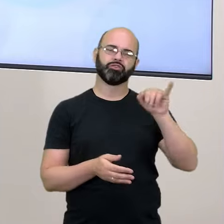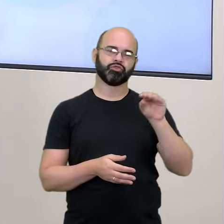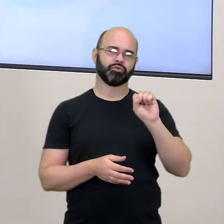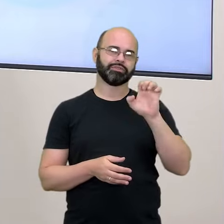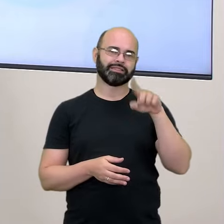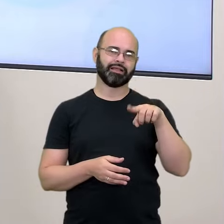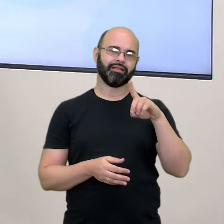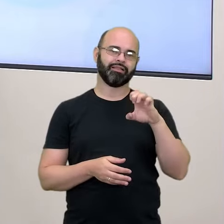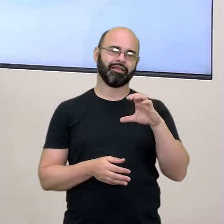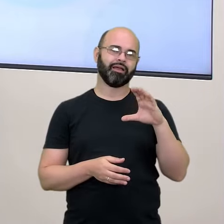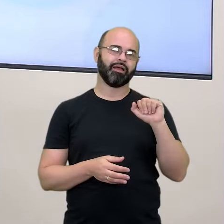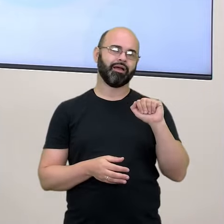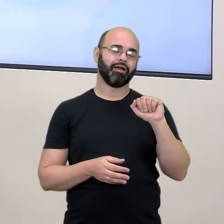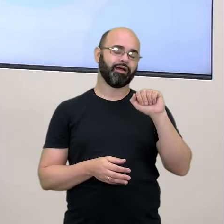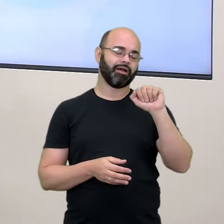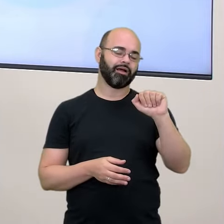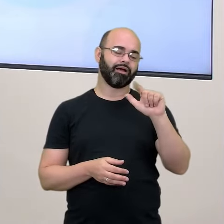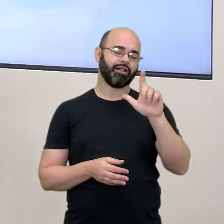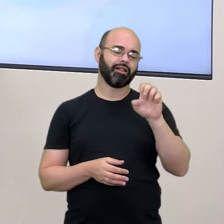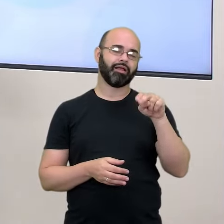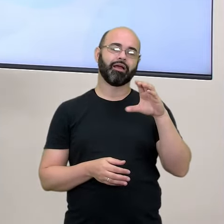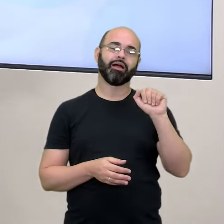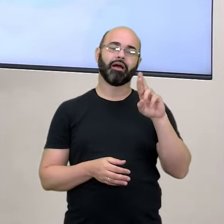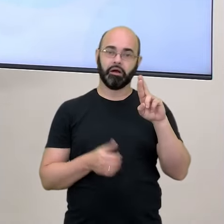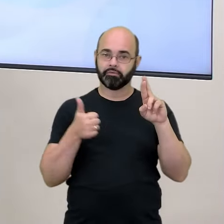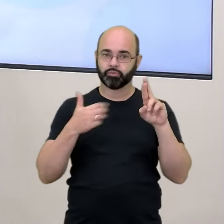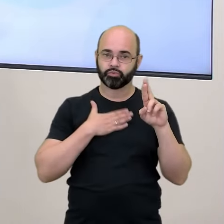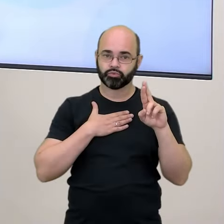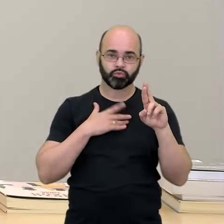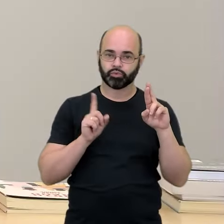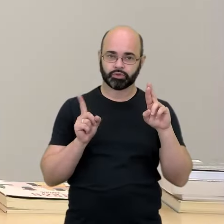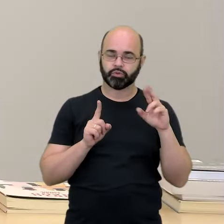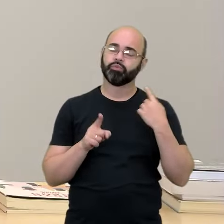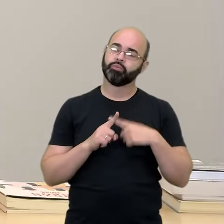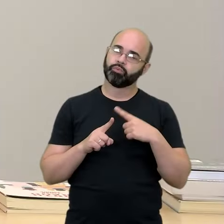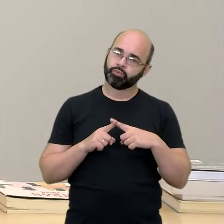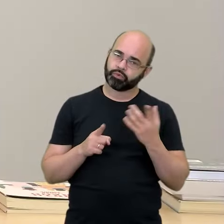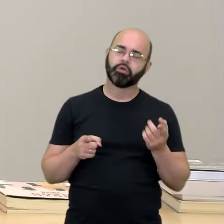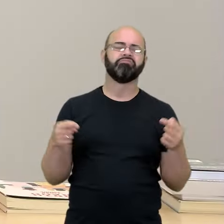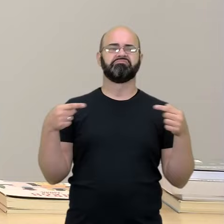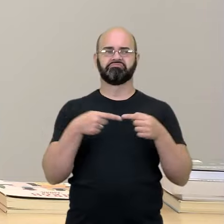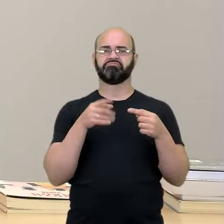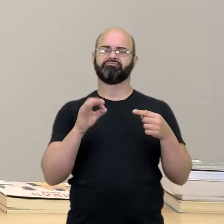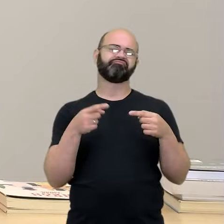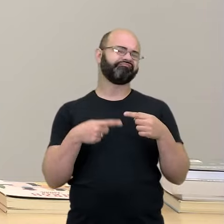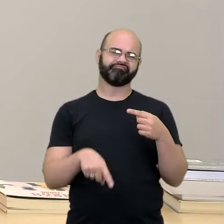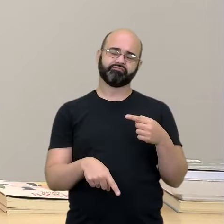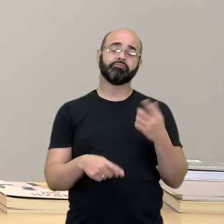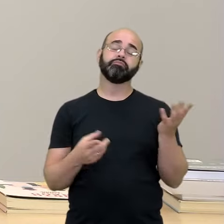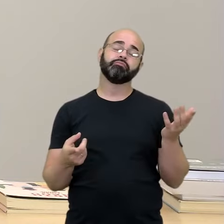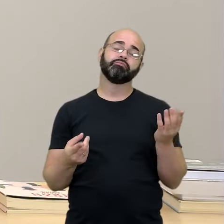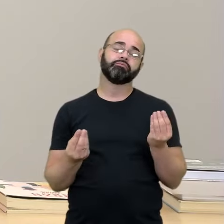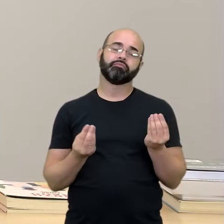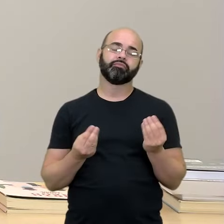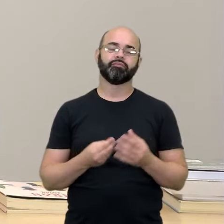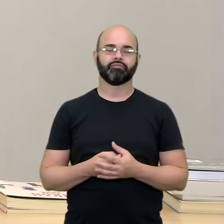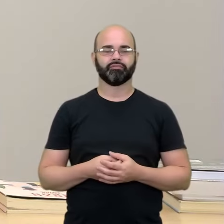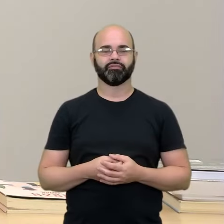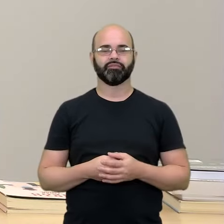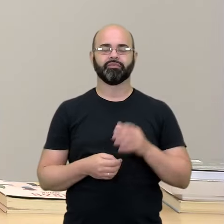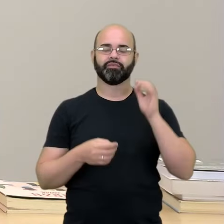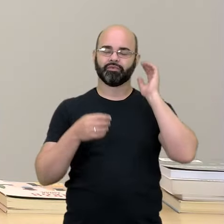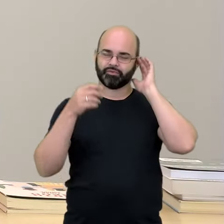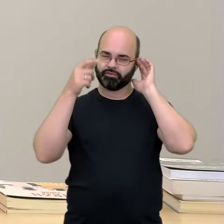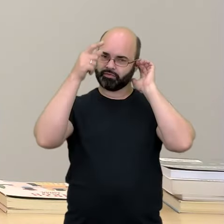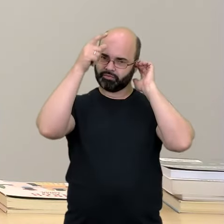identidade? Olha, tem tudo a ver, não tem nada a ver. É bom, é ruim? Diga. Nós temos o estudante ontem, que no final da aula a gente não